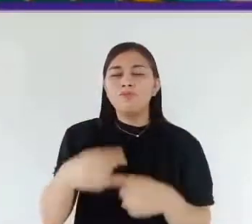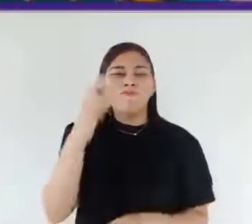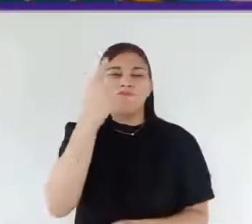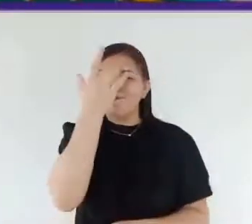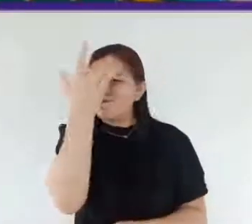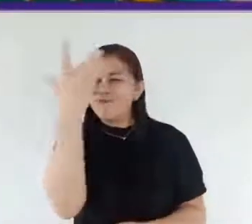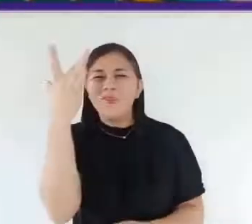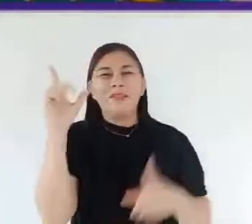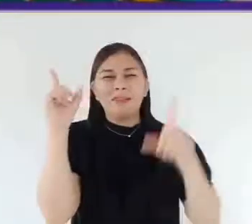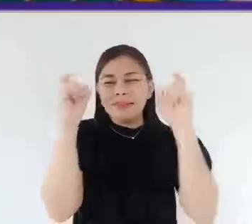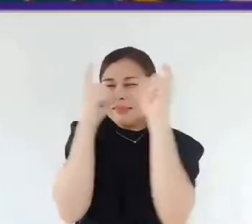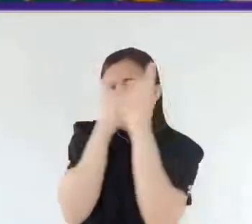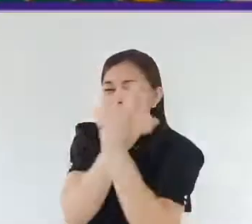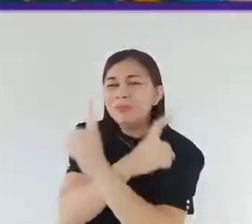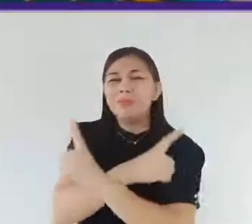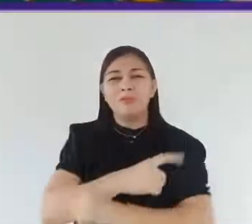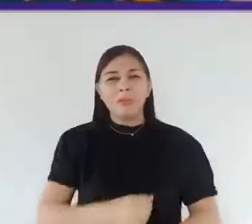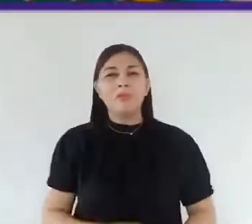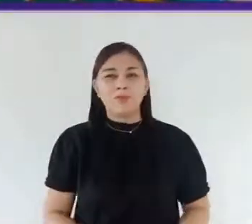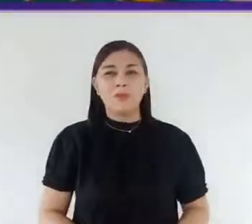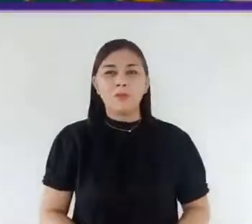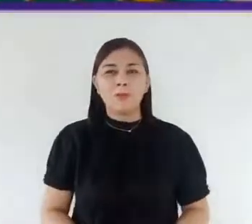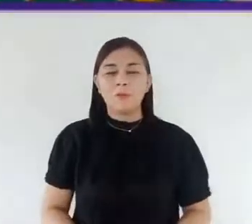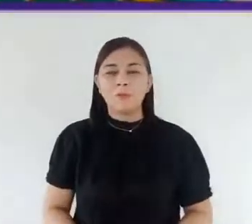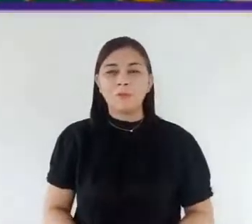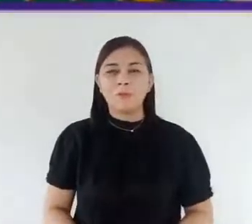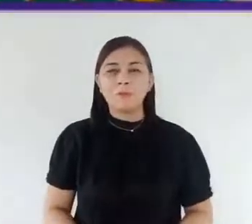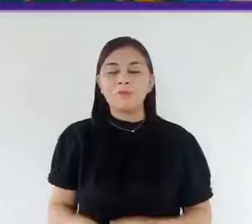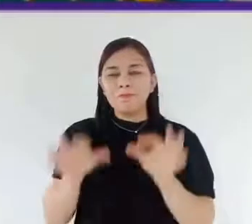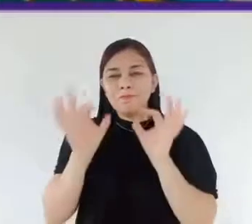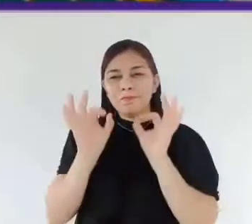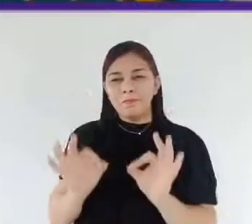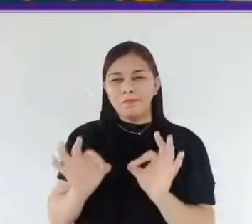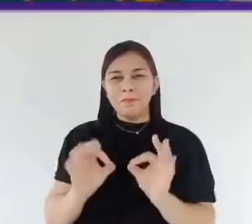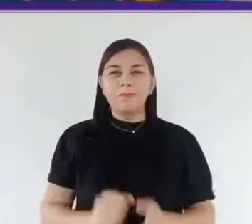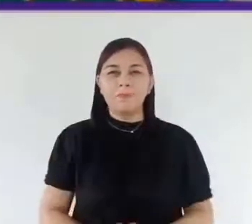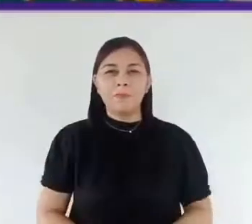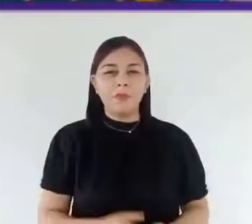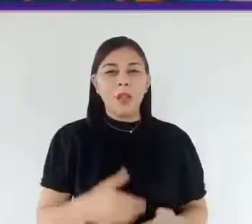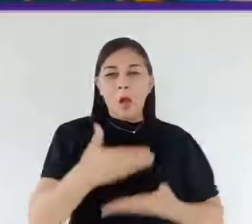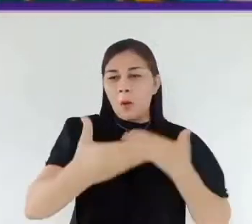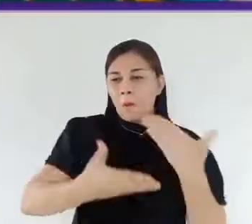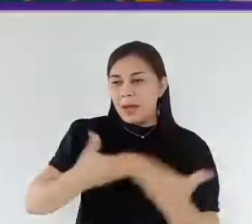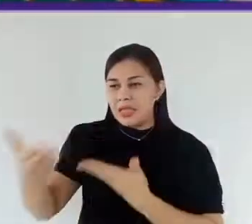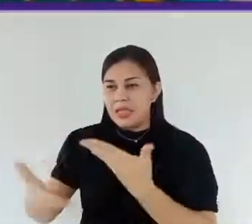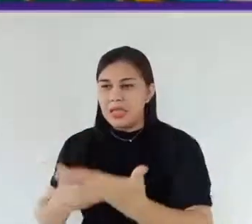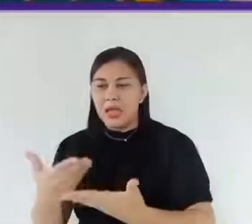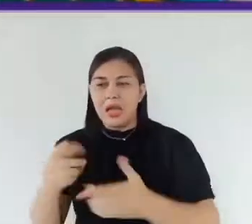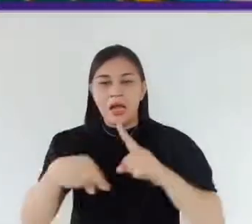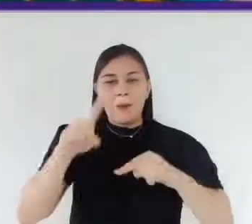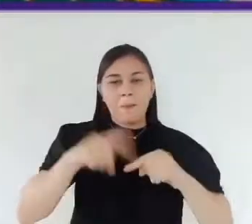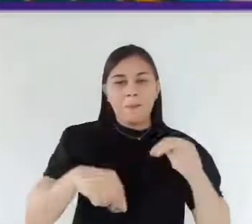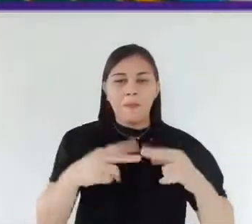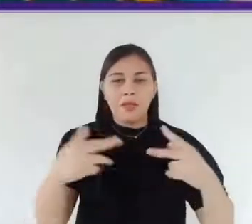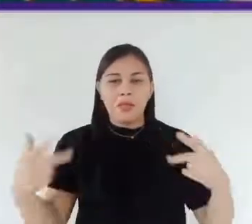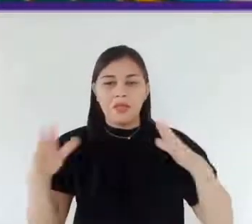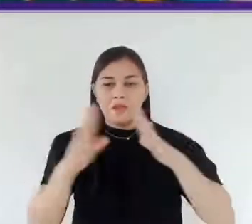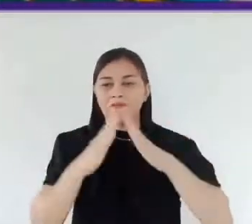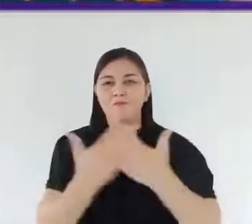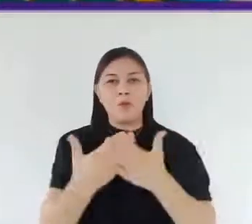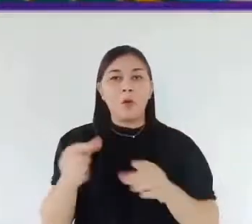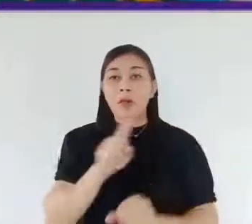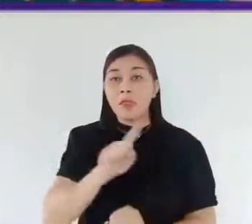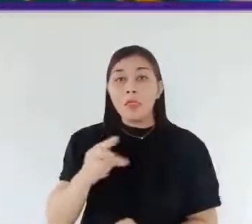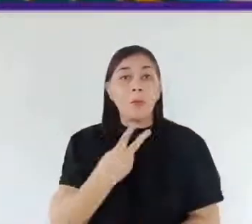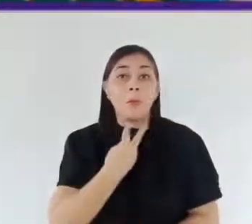não é? Nós queremos que isso passe logo Certo? Não compartilho o material de vocês Porque ainda não é